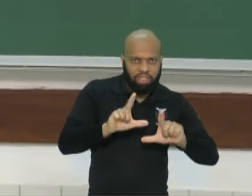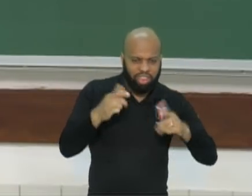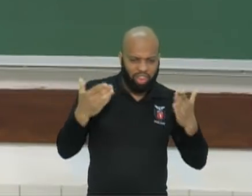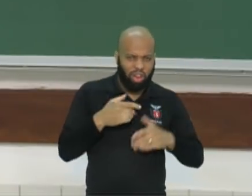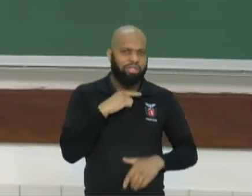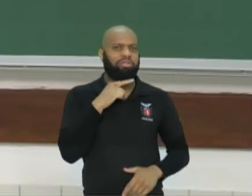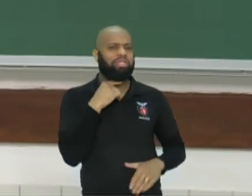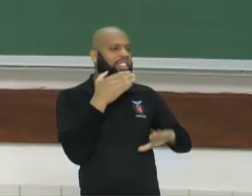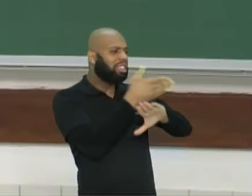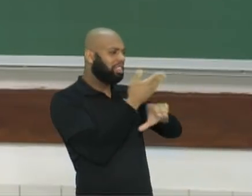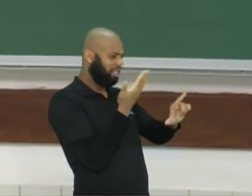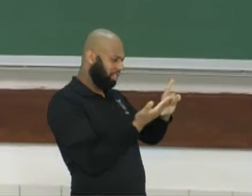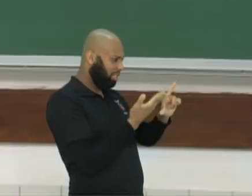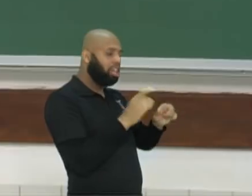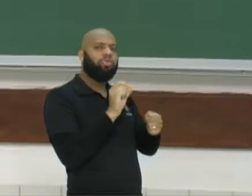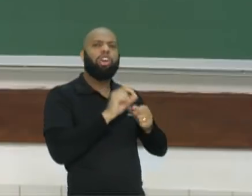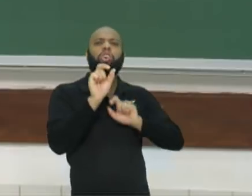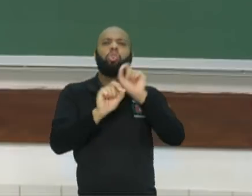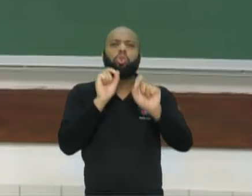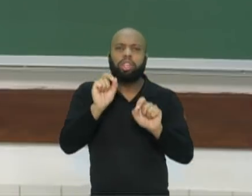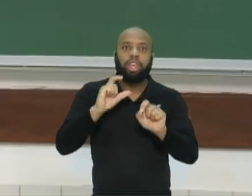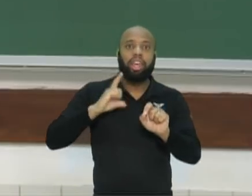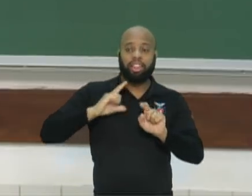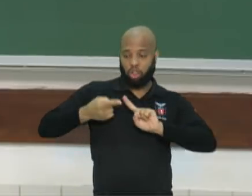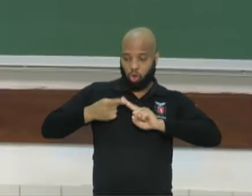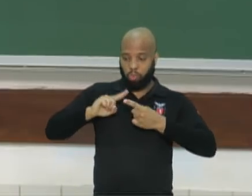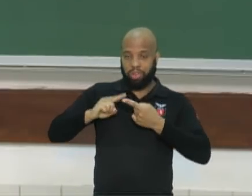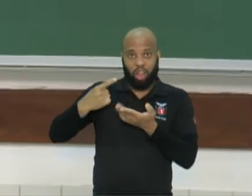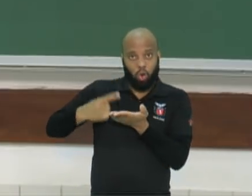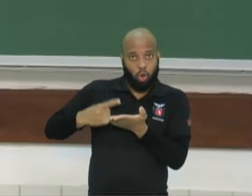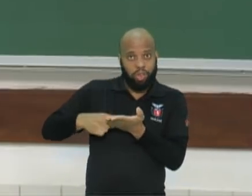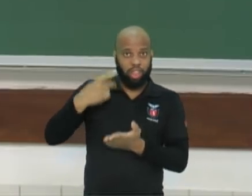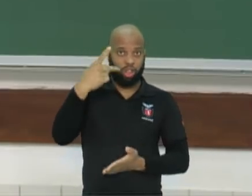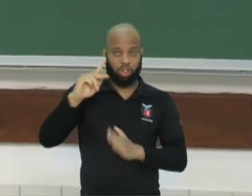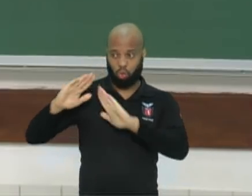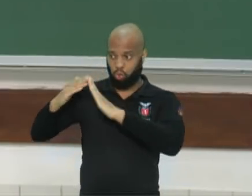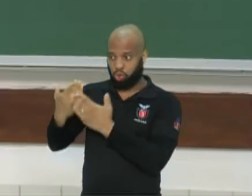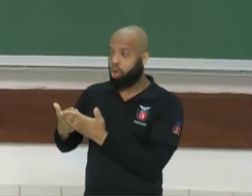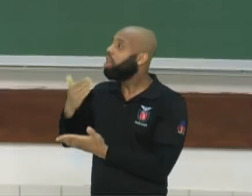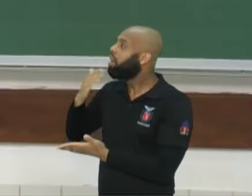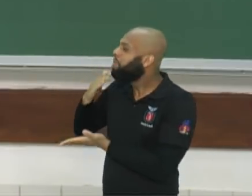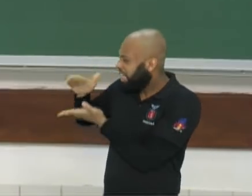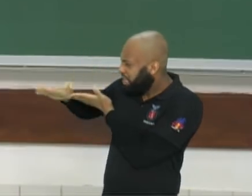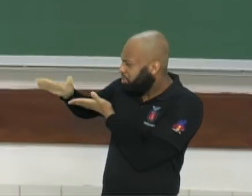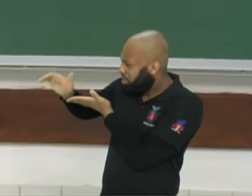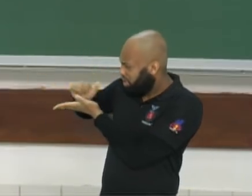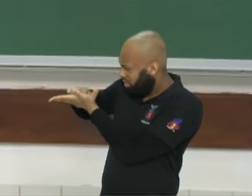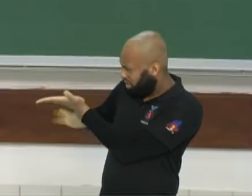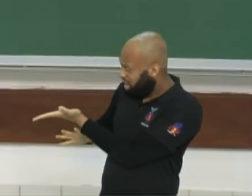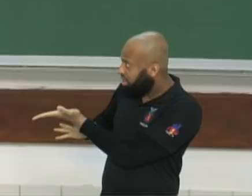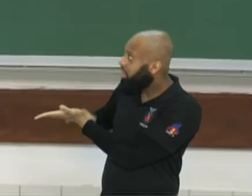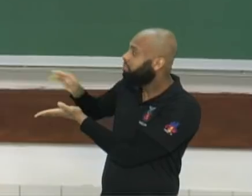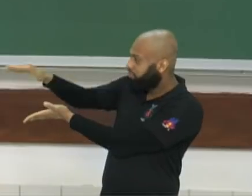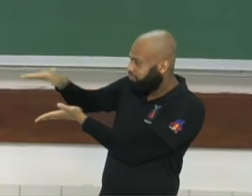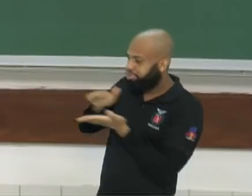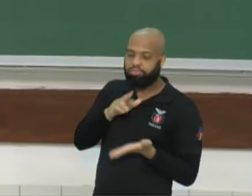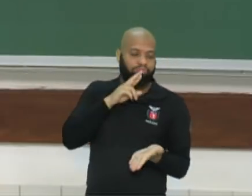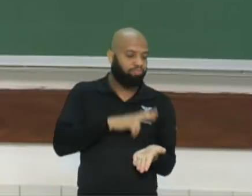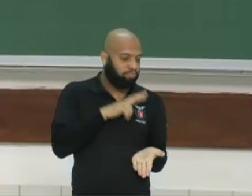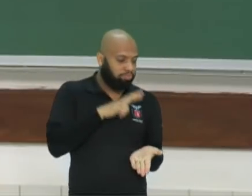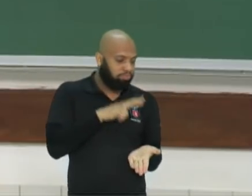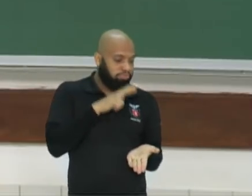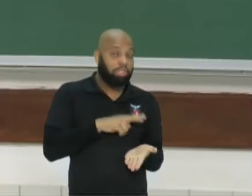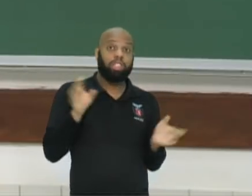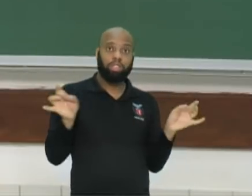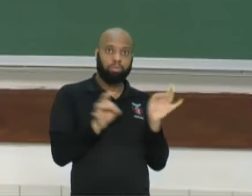com dificuldade aí de acessar o aplicativo, entrem em contato com a escola, peçam o material impresso. Também